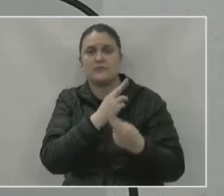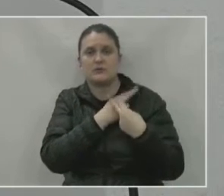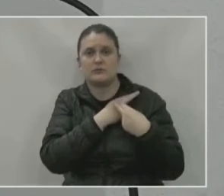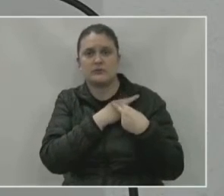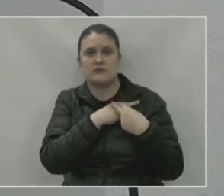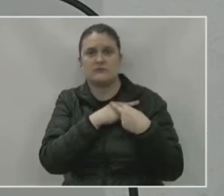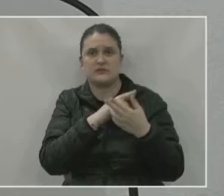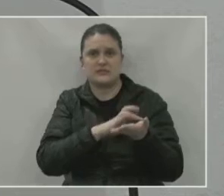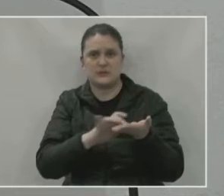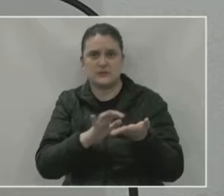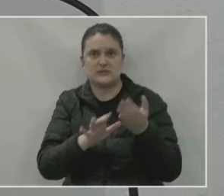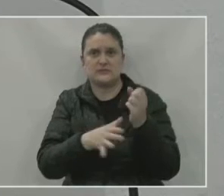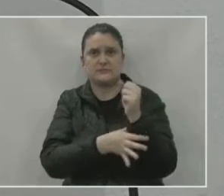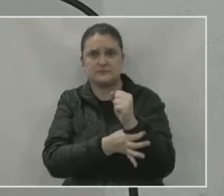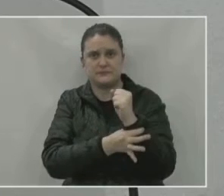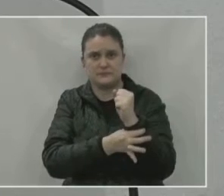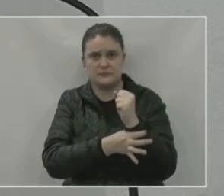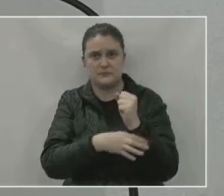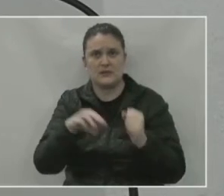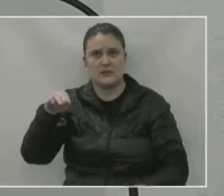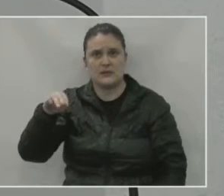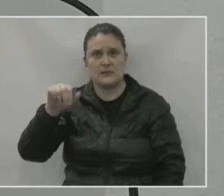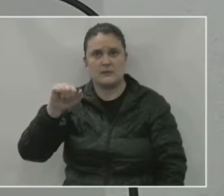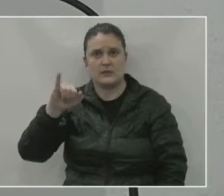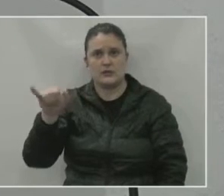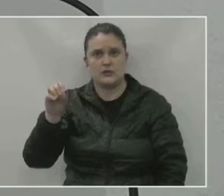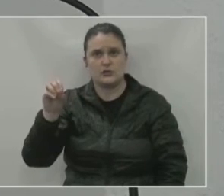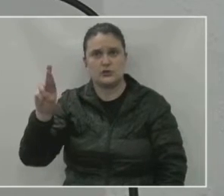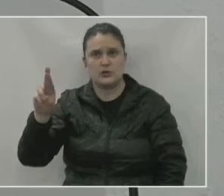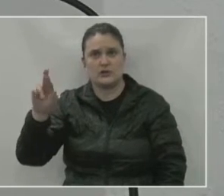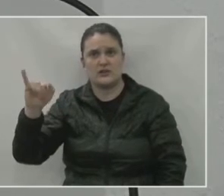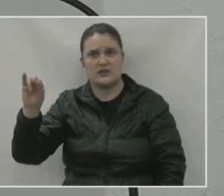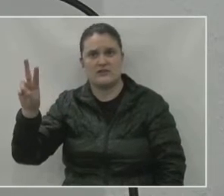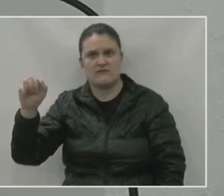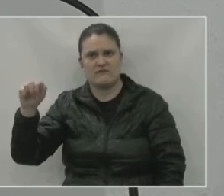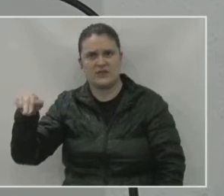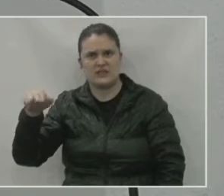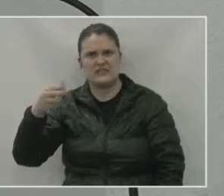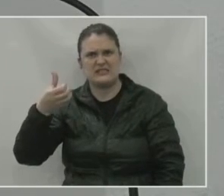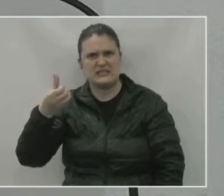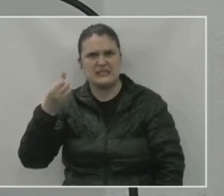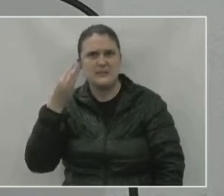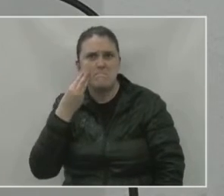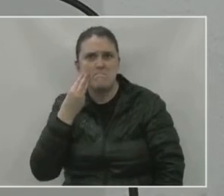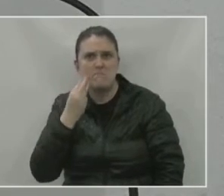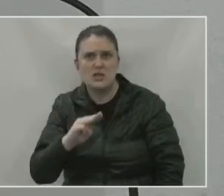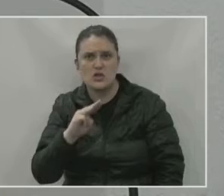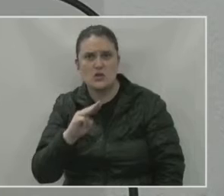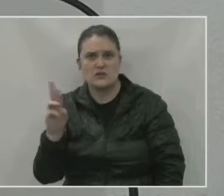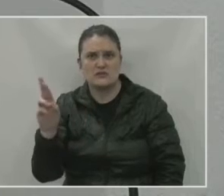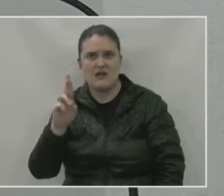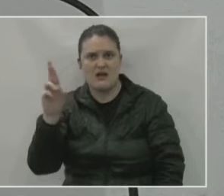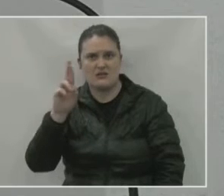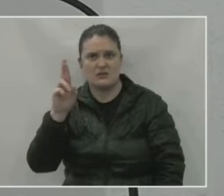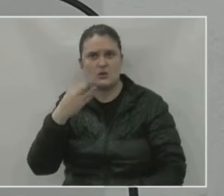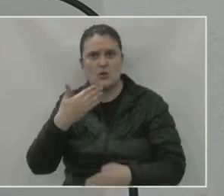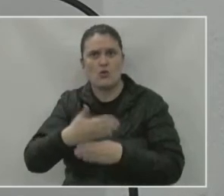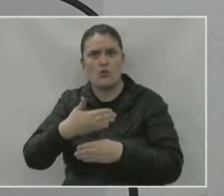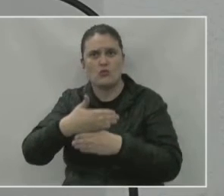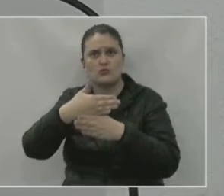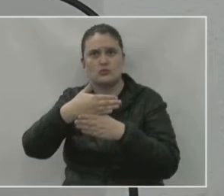do Secretaria de Segurança, Major Ivan, 6 milhões de reais para construir uma unidade para 150